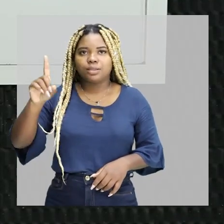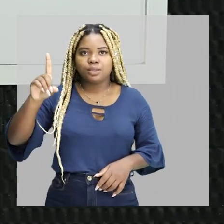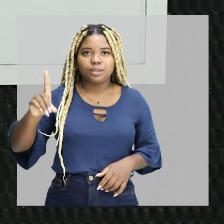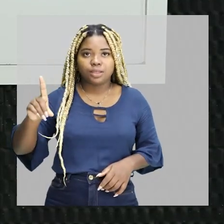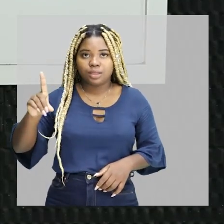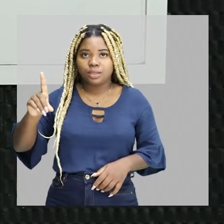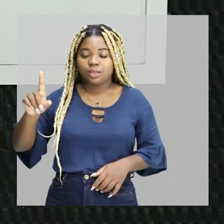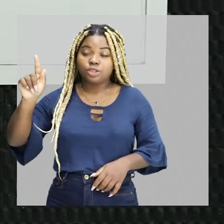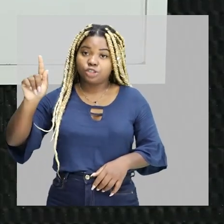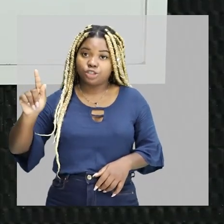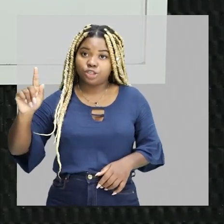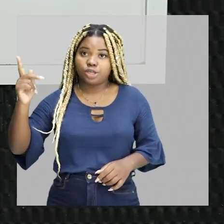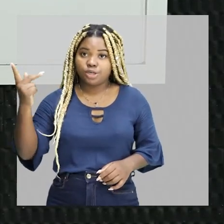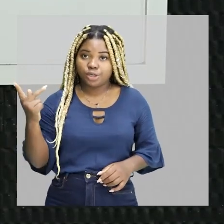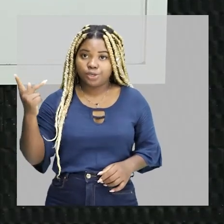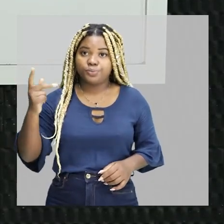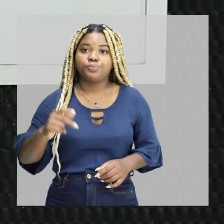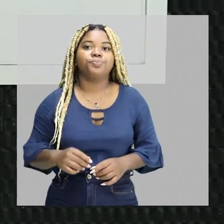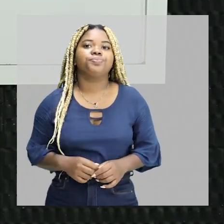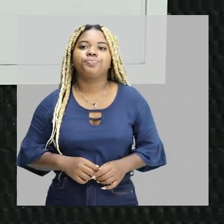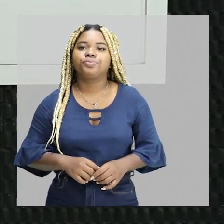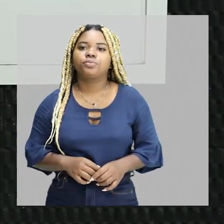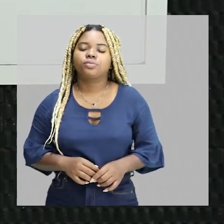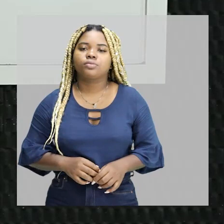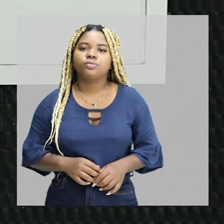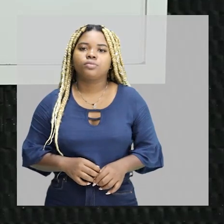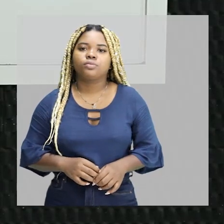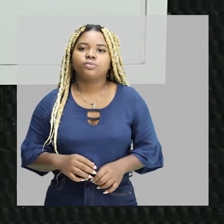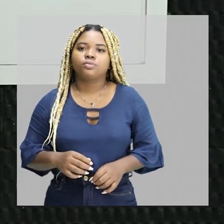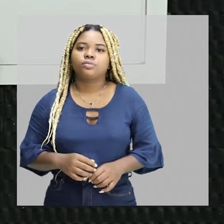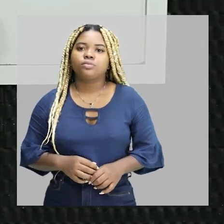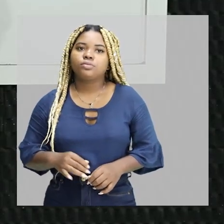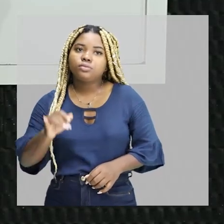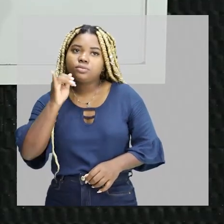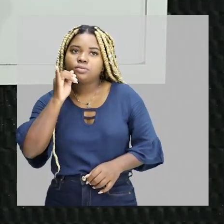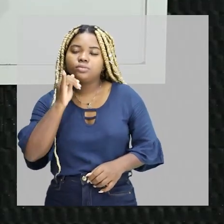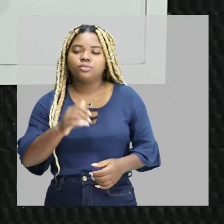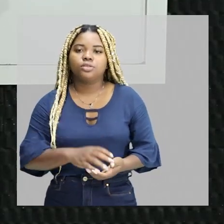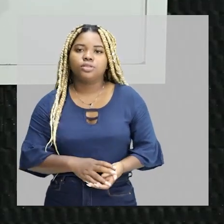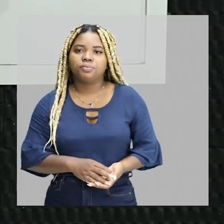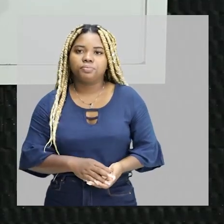dessa coluna, né, deste ponto em questão. Por exemplo, se eu tenho um ponto aqui,